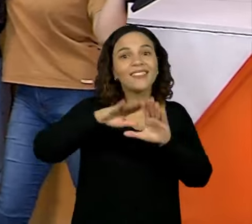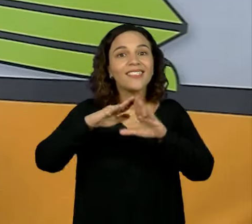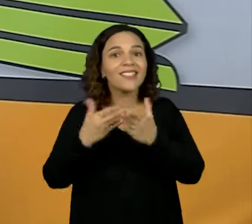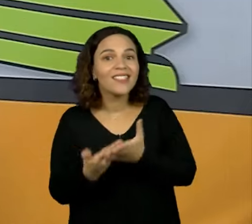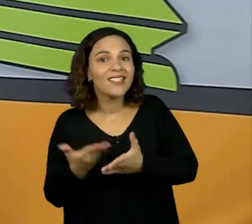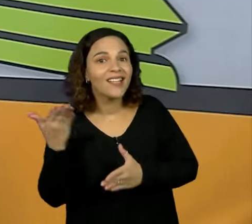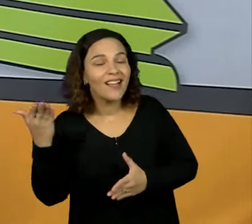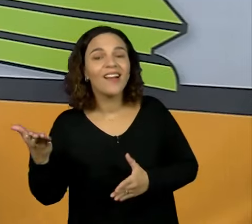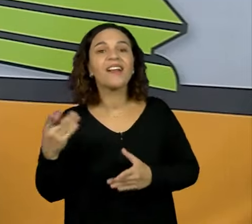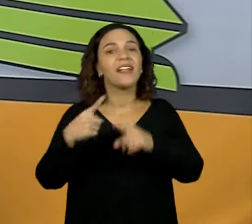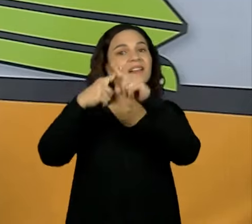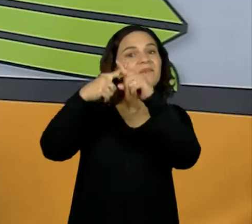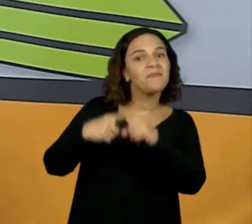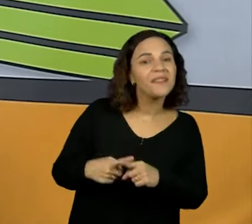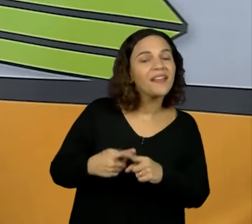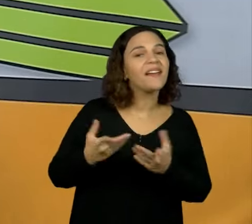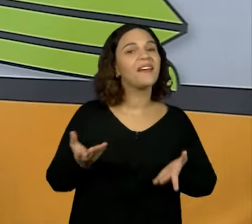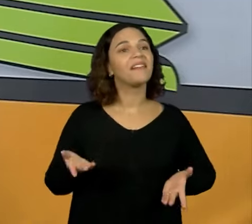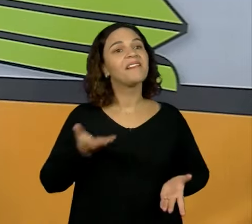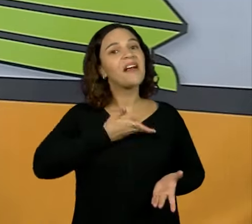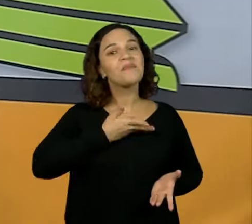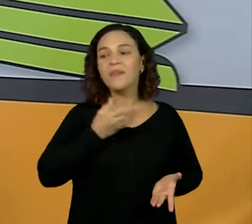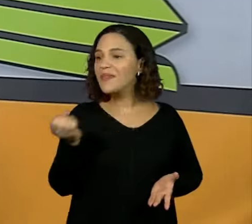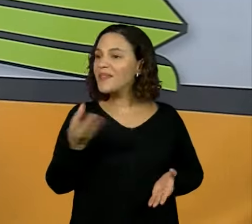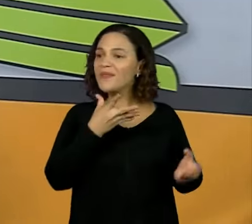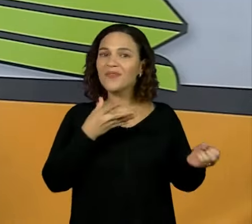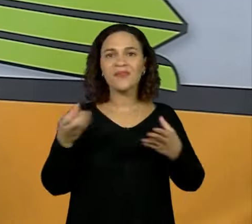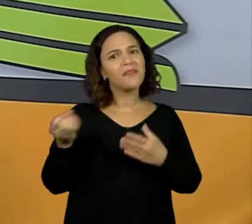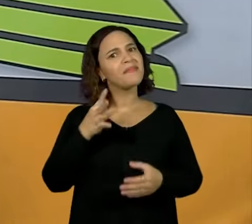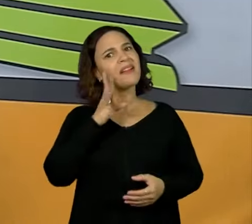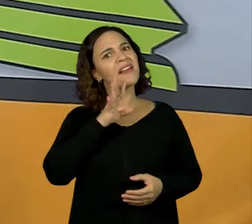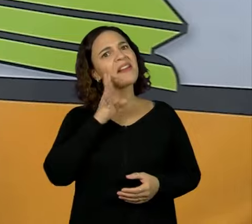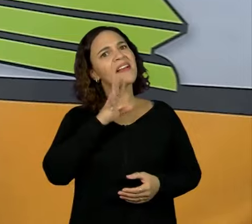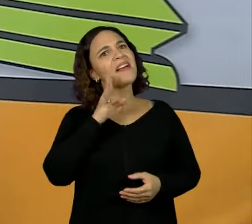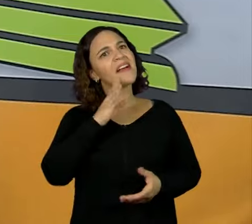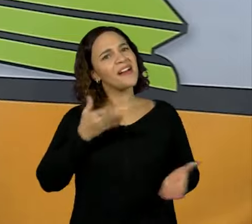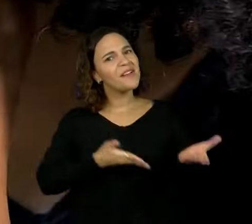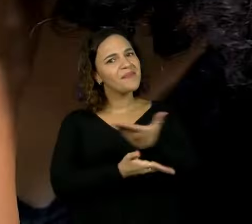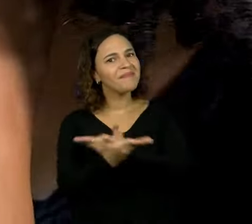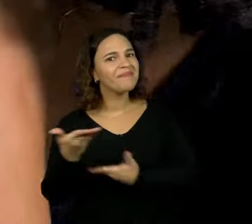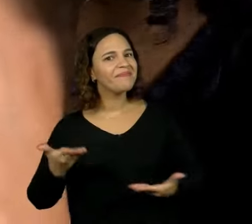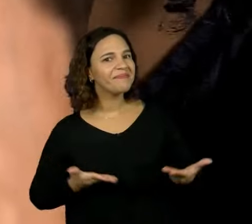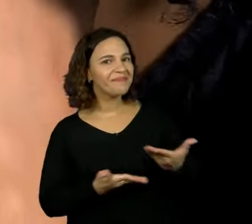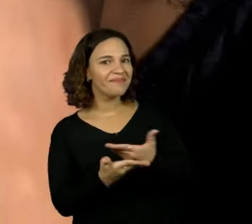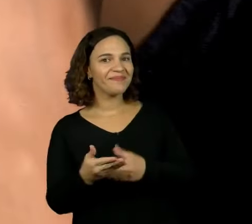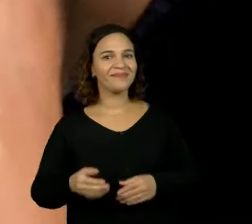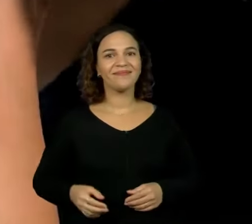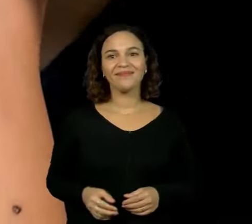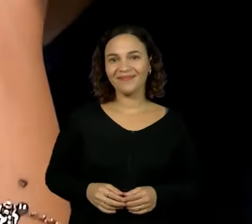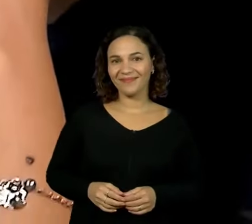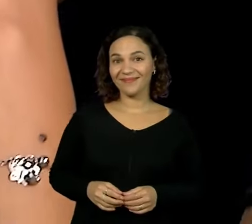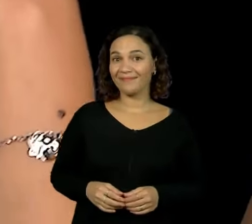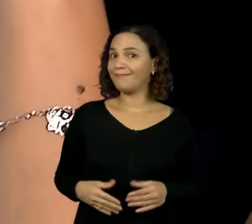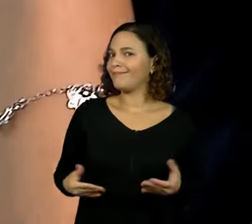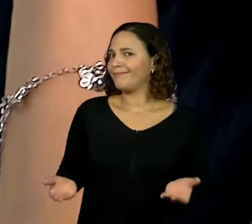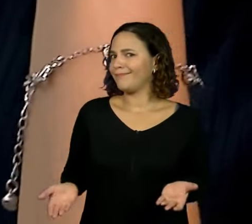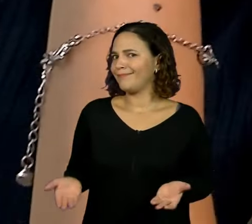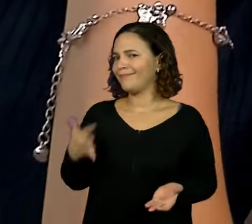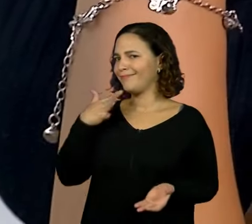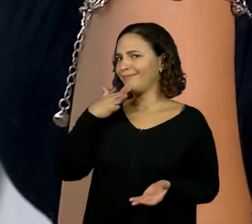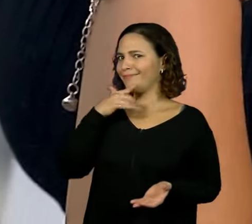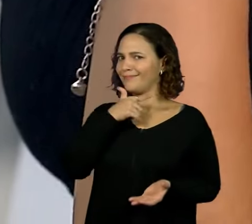CEL, nos campeonatos. E é muito legal ter amizade com essas pessoas. E claro que